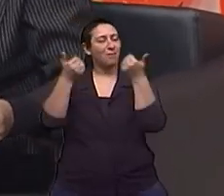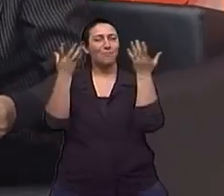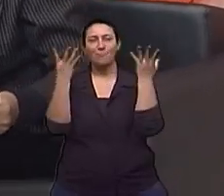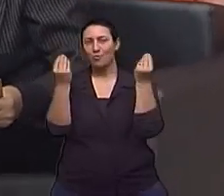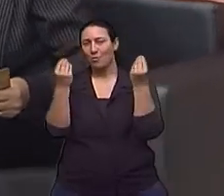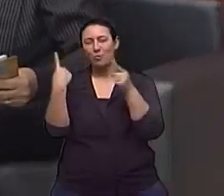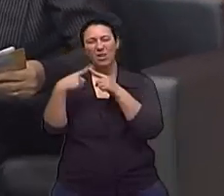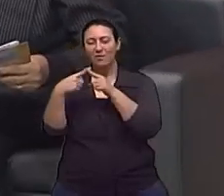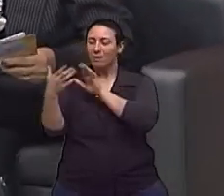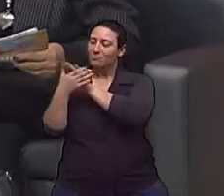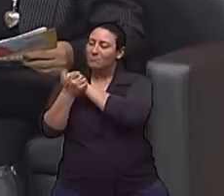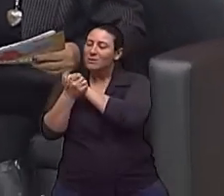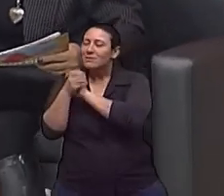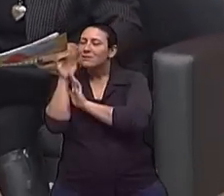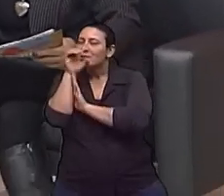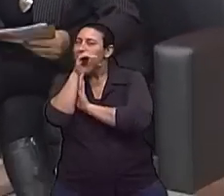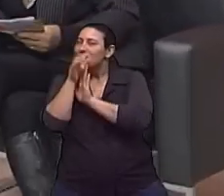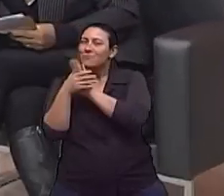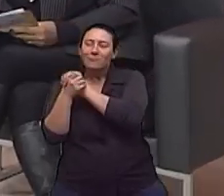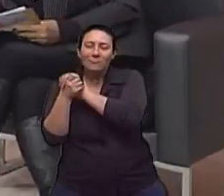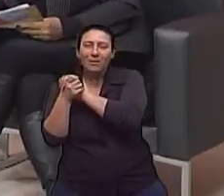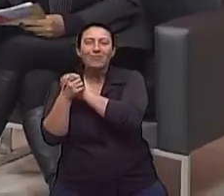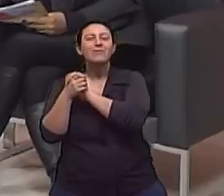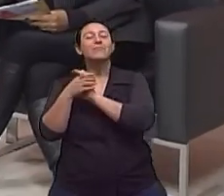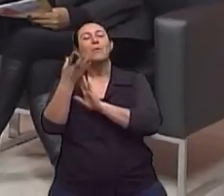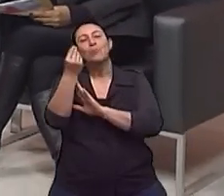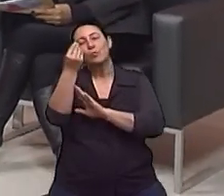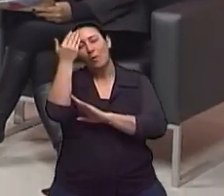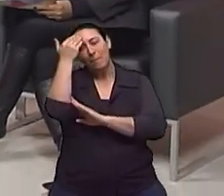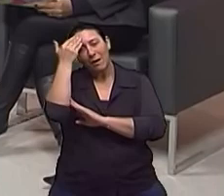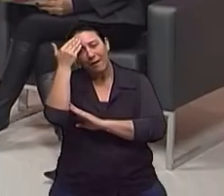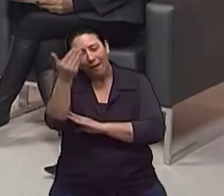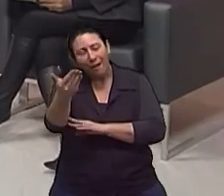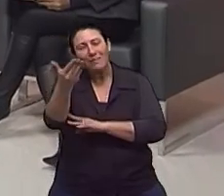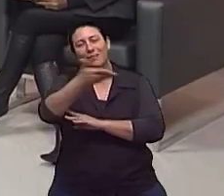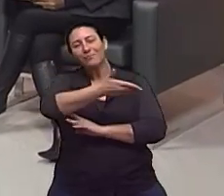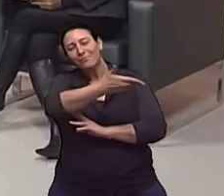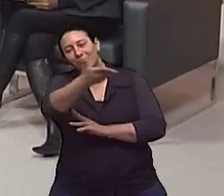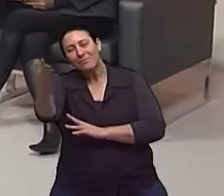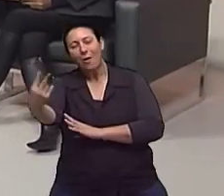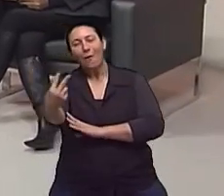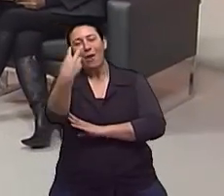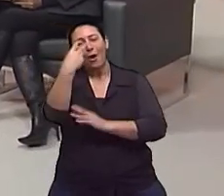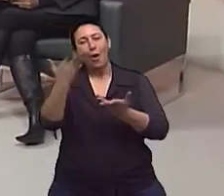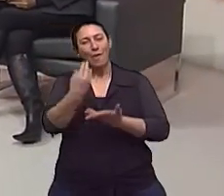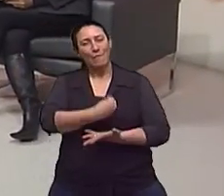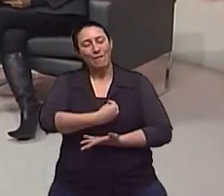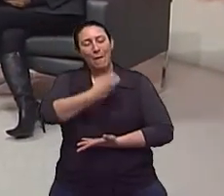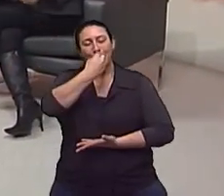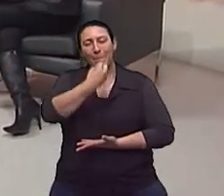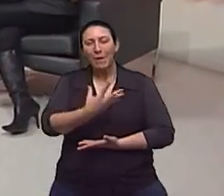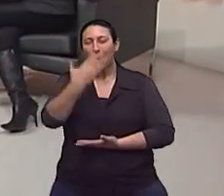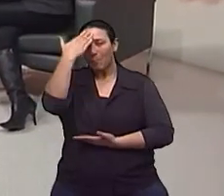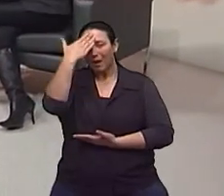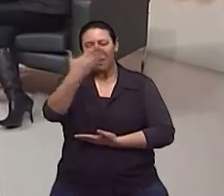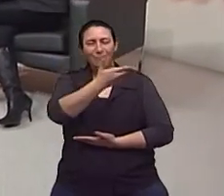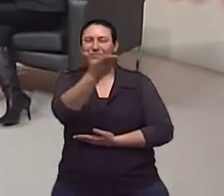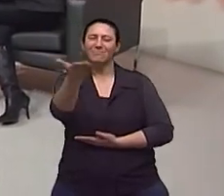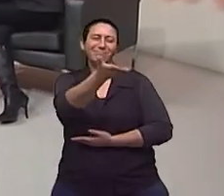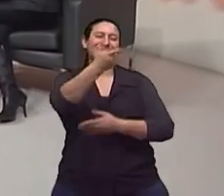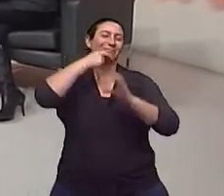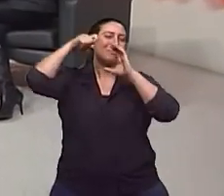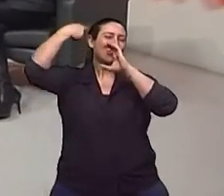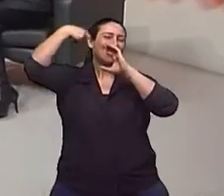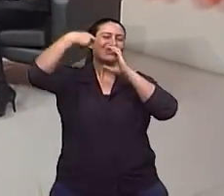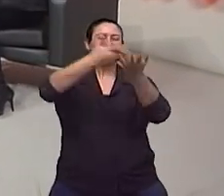que a gente vai ter o calorzinho da nossa mão aqui né Beatriz Muito obrigado a vocês que estiveram aí no Viva Bem com a gente muito obrigada a produção a esses